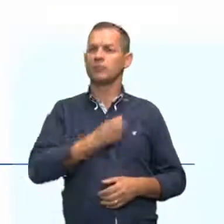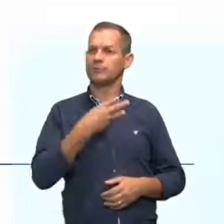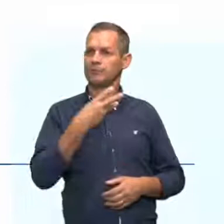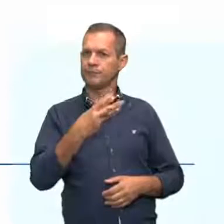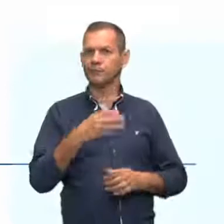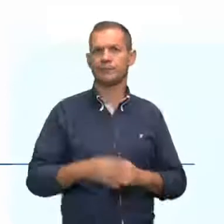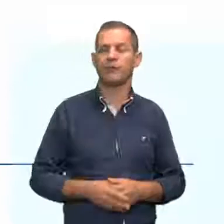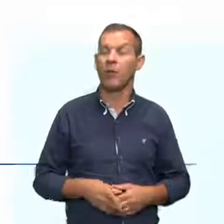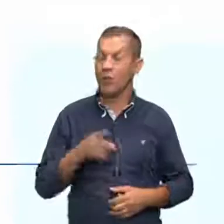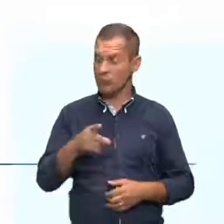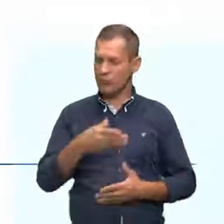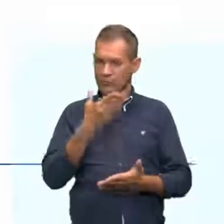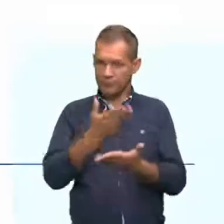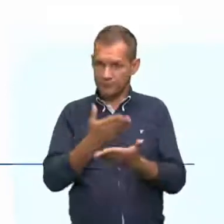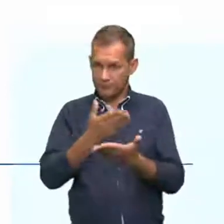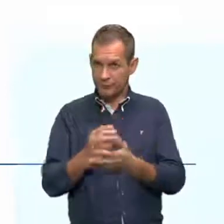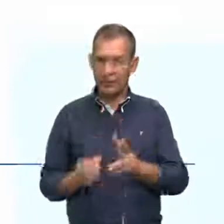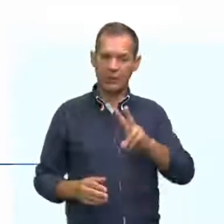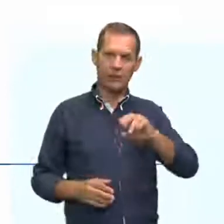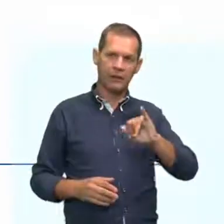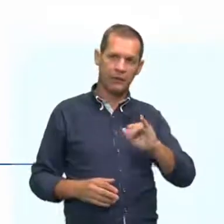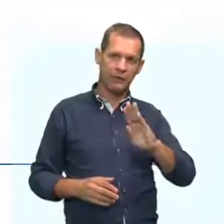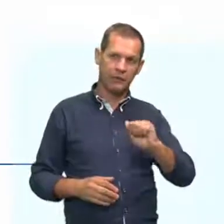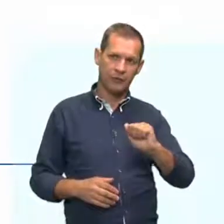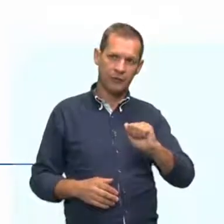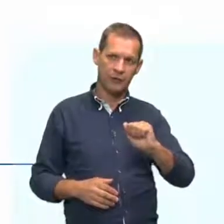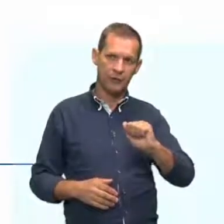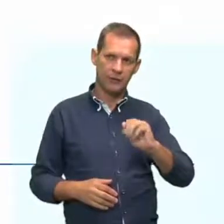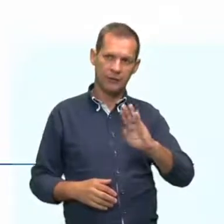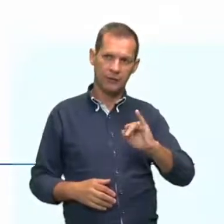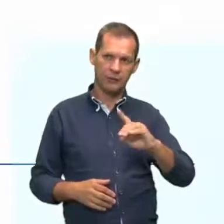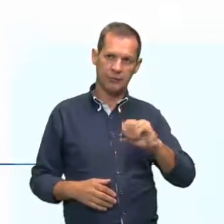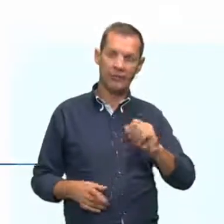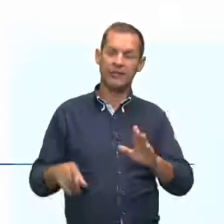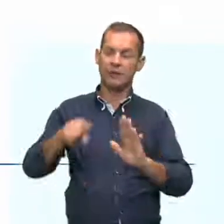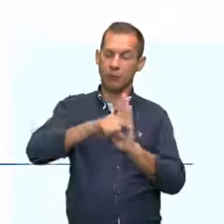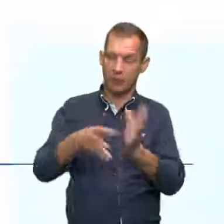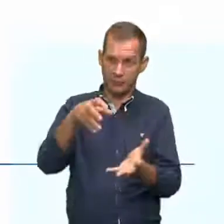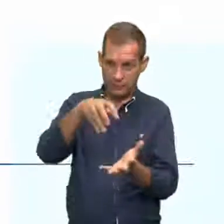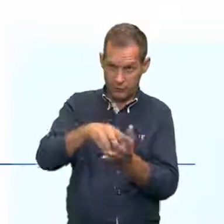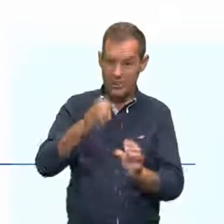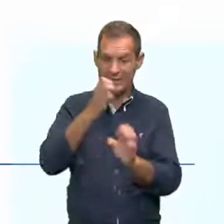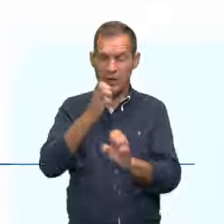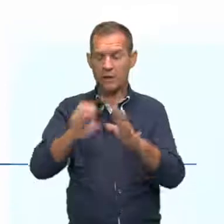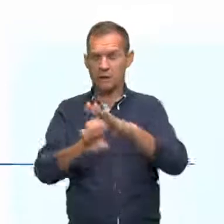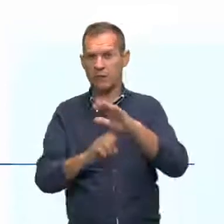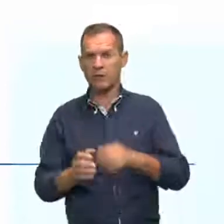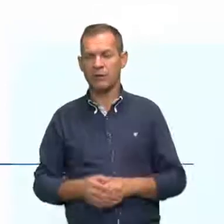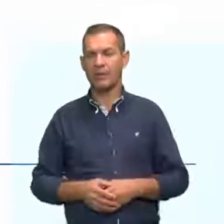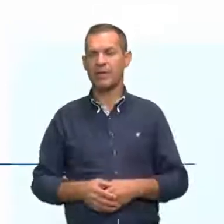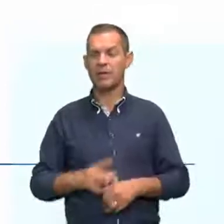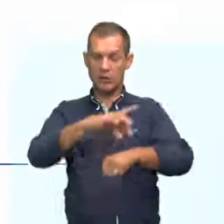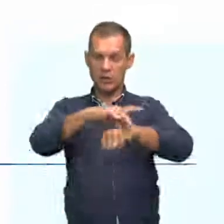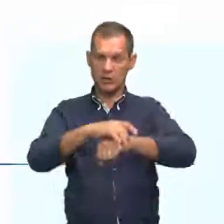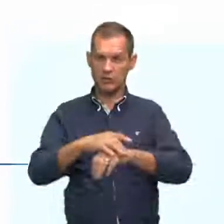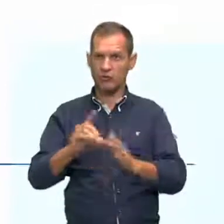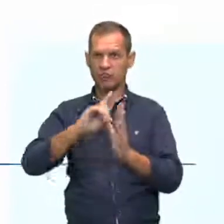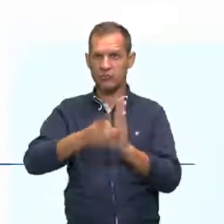3. Você vai estudar a viabilidade de fazer esse processo de criptografia. Você é engenheiro de uma empresa de segurança